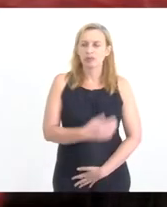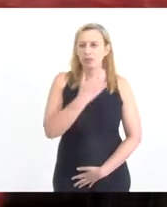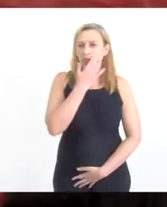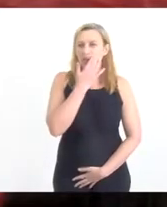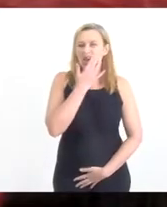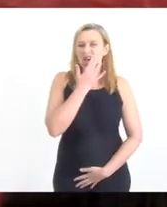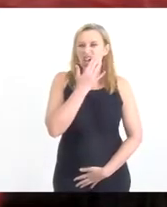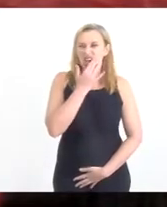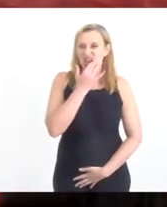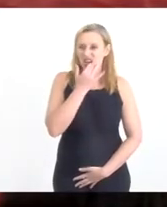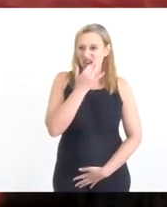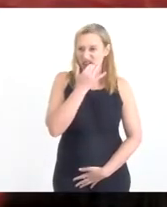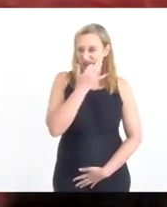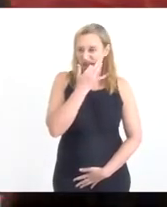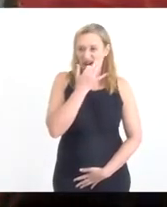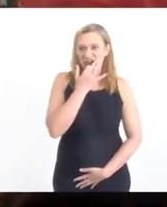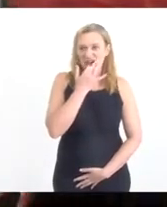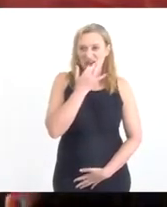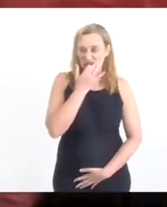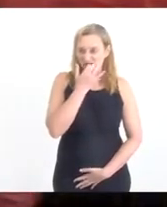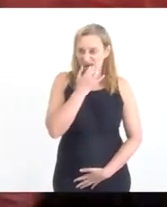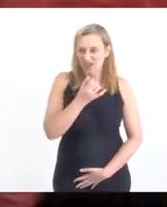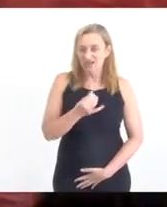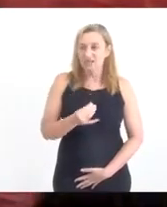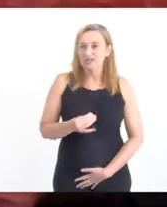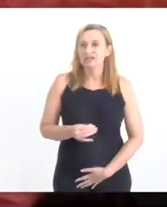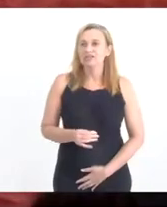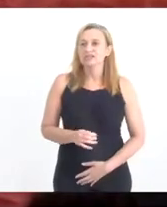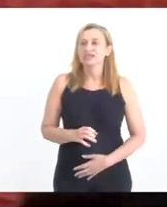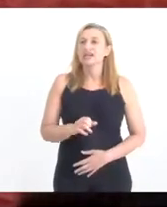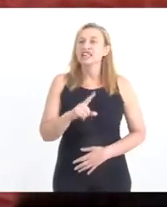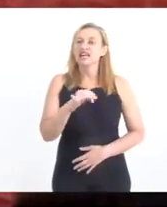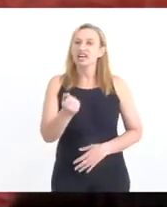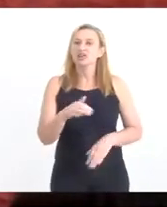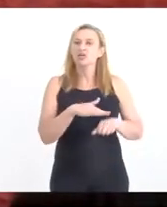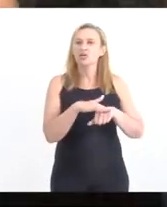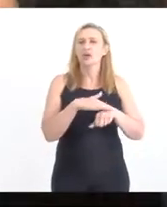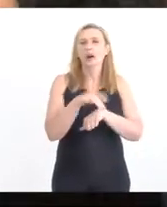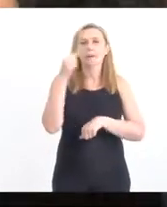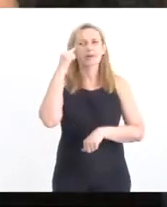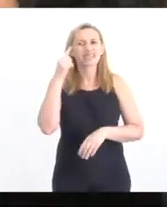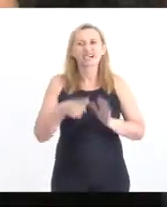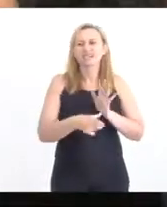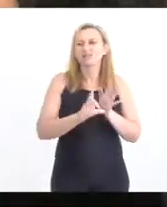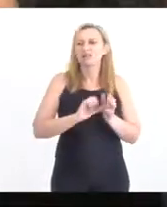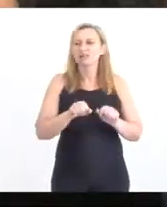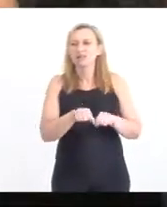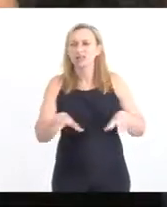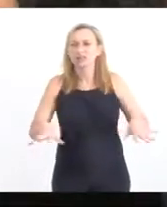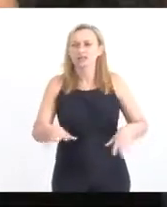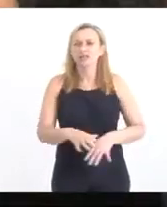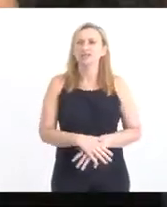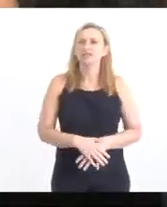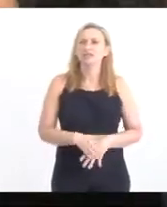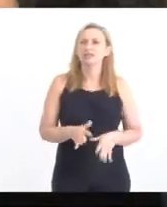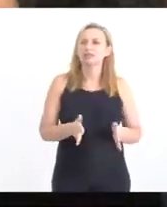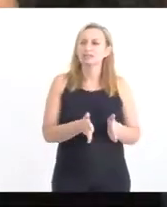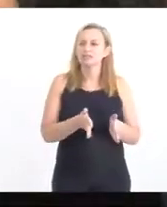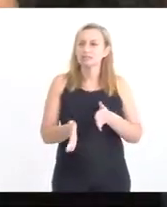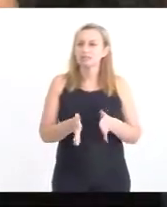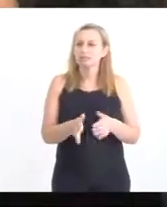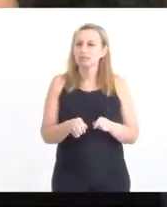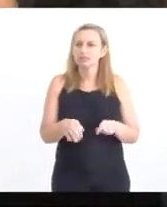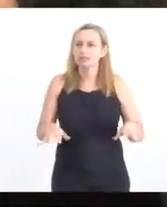e o espaço linha de conversa foi pensado antes da pandemia durante a